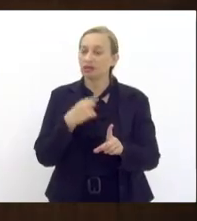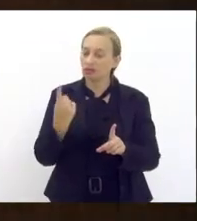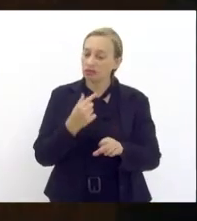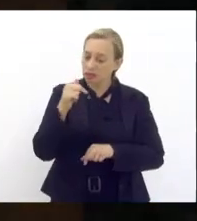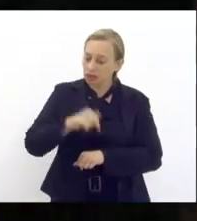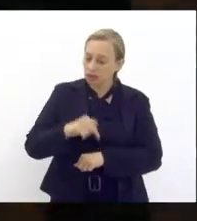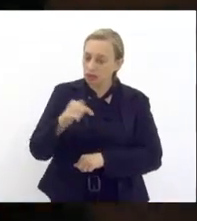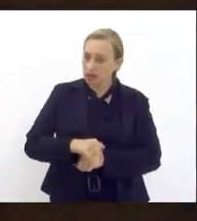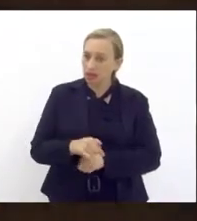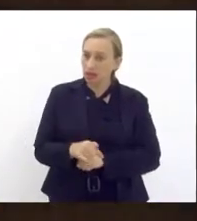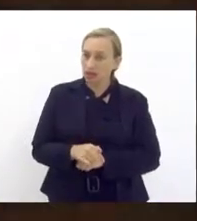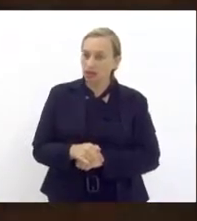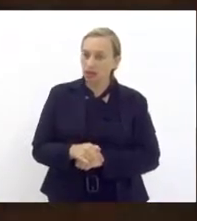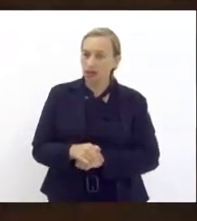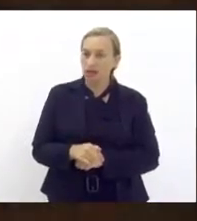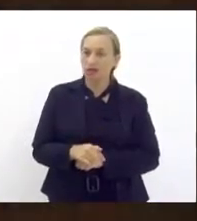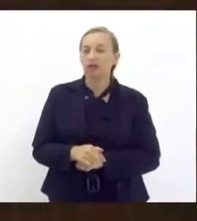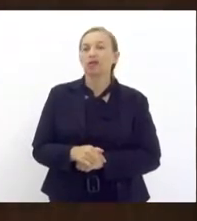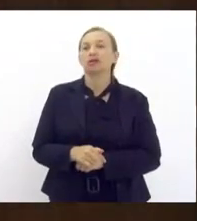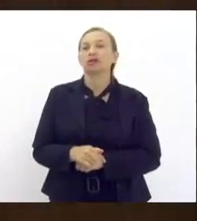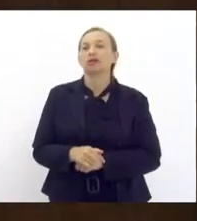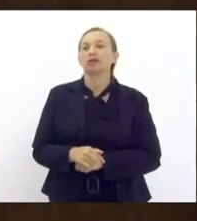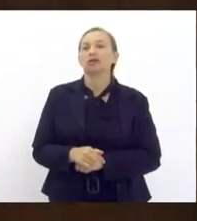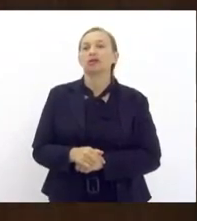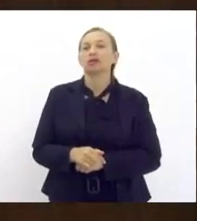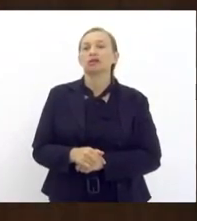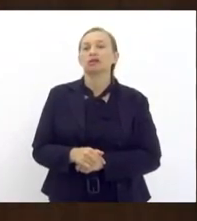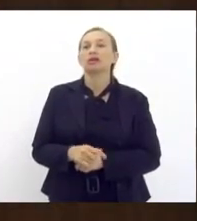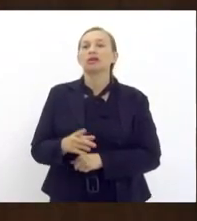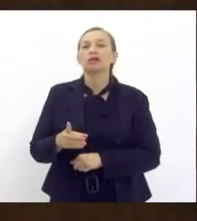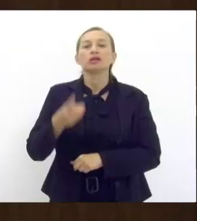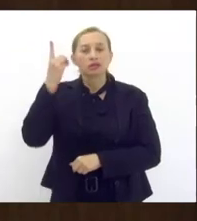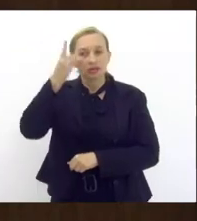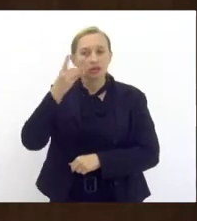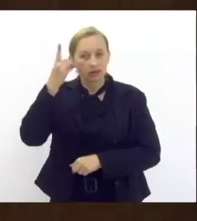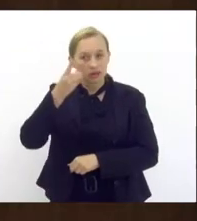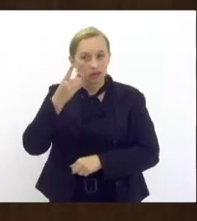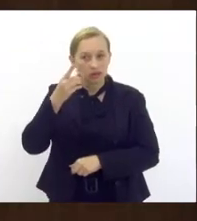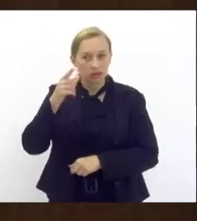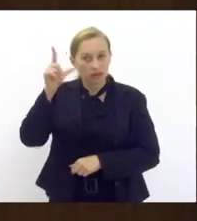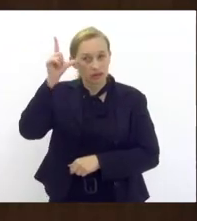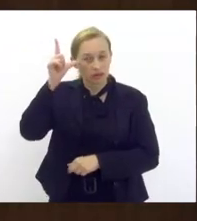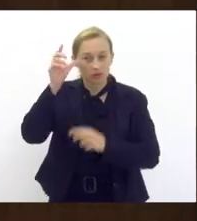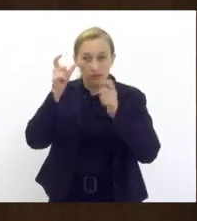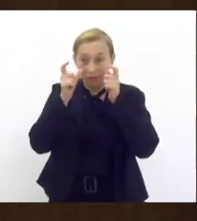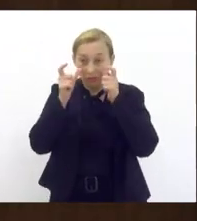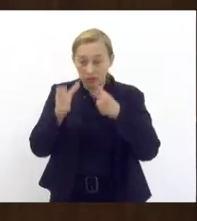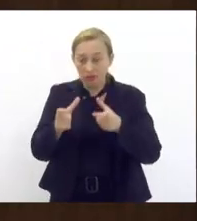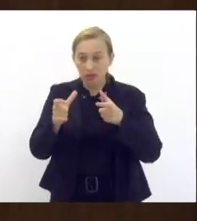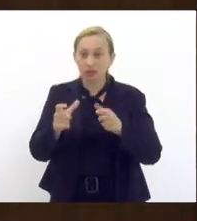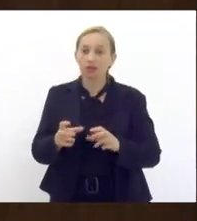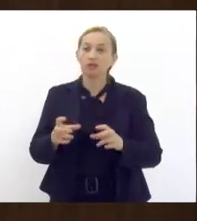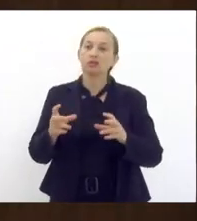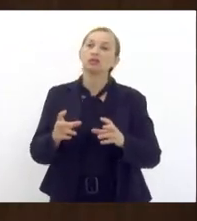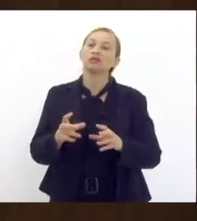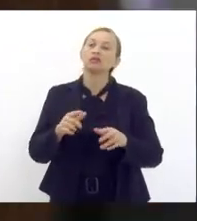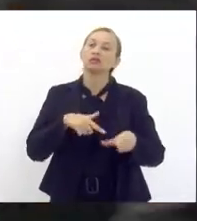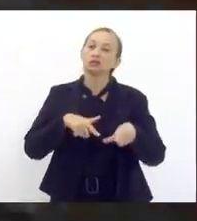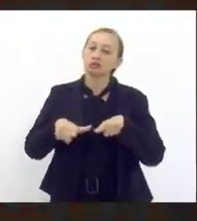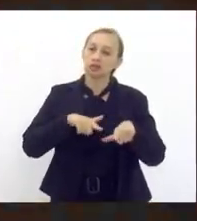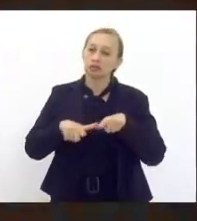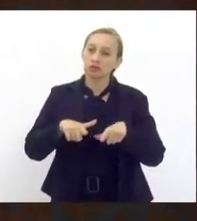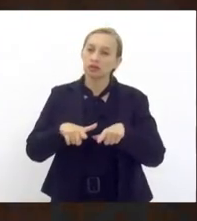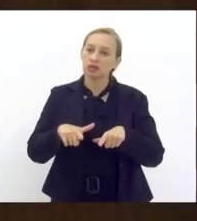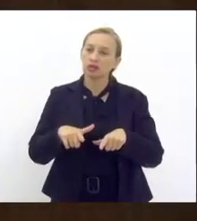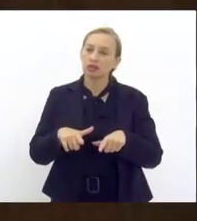aqui sobre a presidência da deputada Lucinha com olhar atento a essa prestação de serviço, que